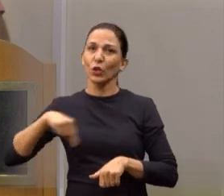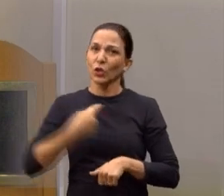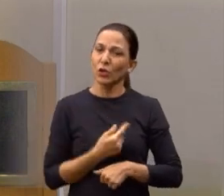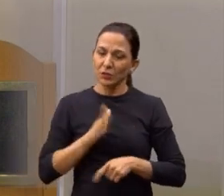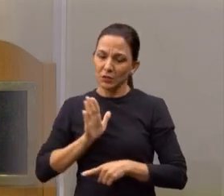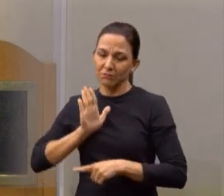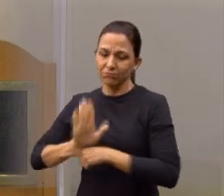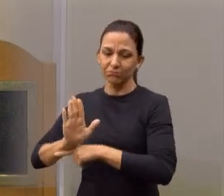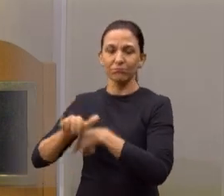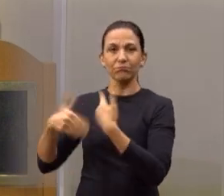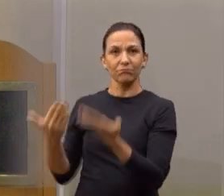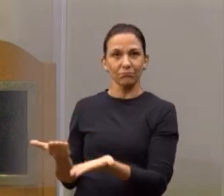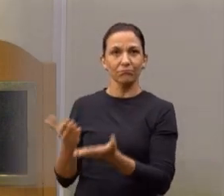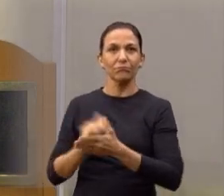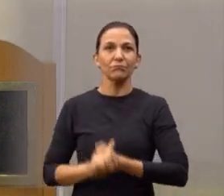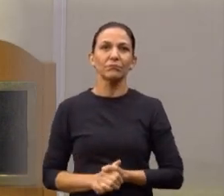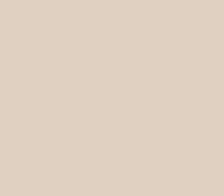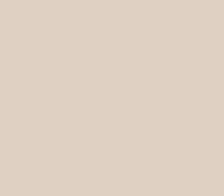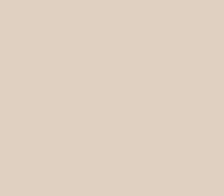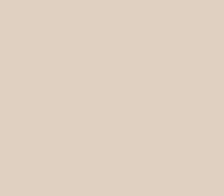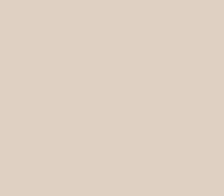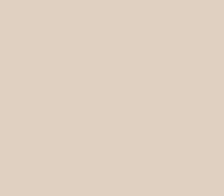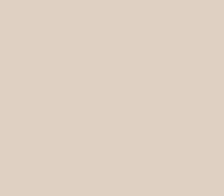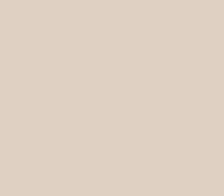com a gente aqui na Câmara obrigado